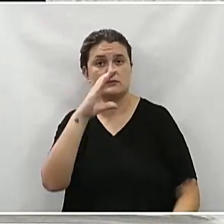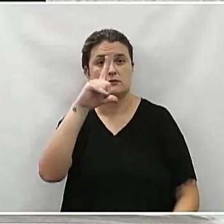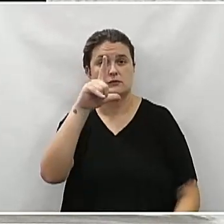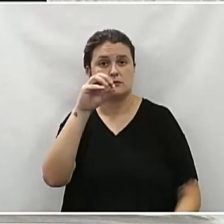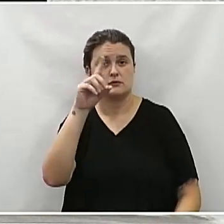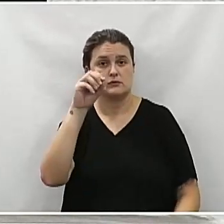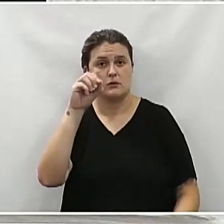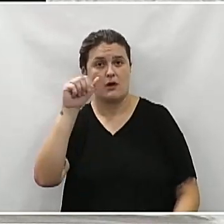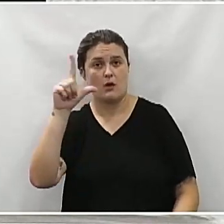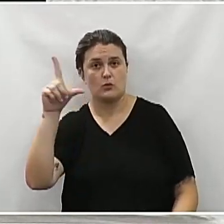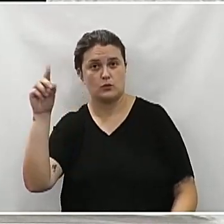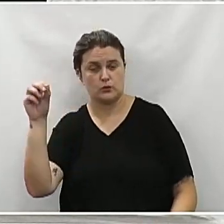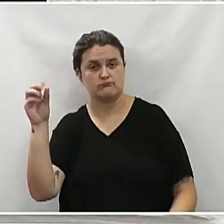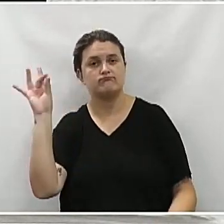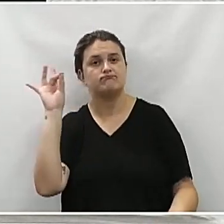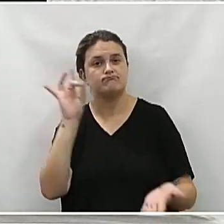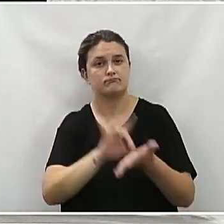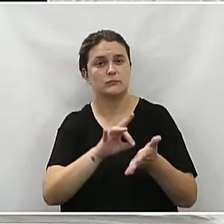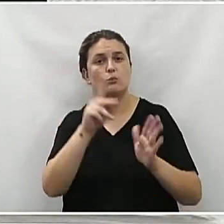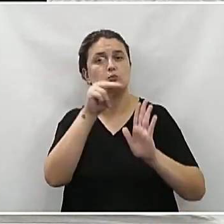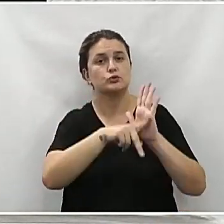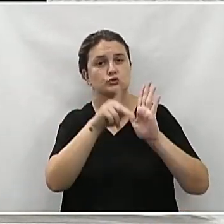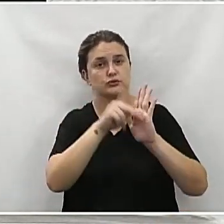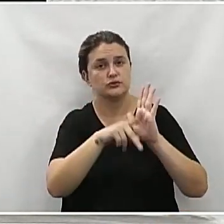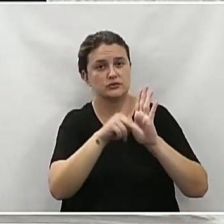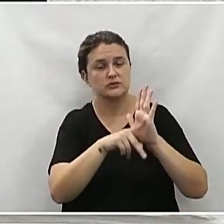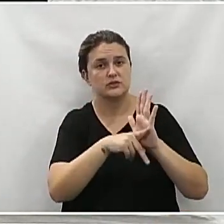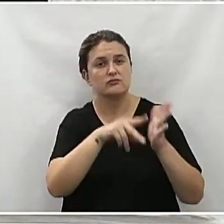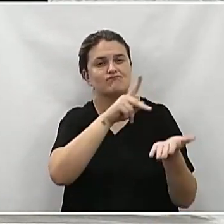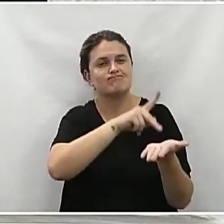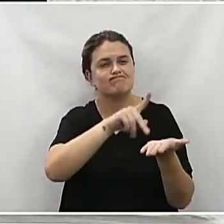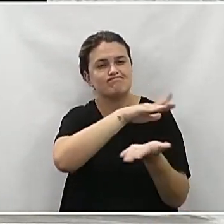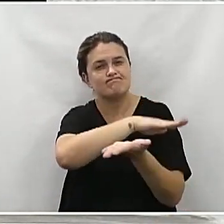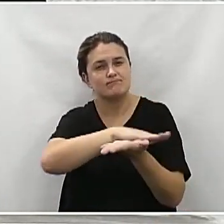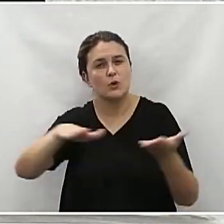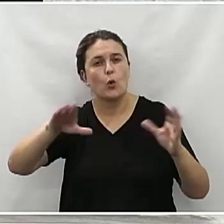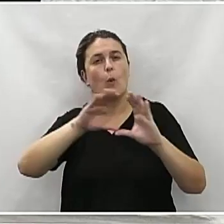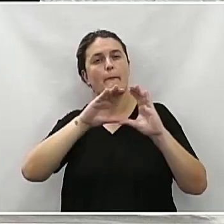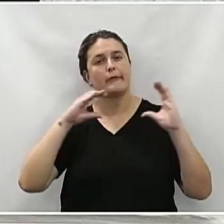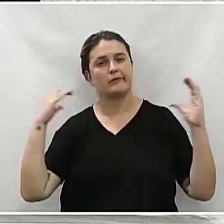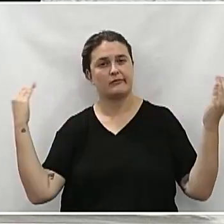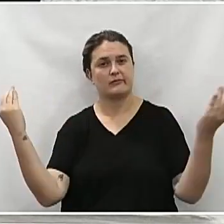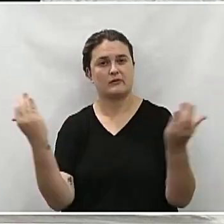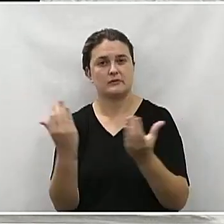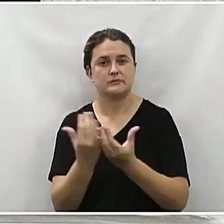Cleverson Goetz, Institui o Programa Municipal de Pavimentação Comunitária.